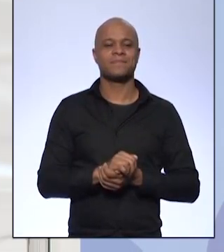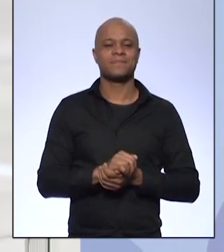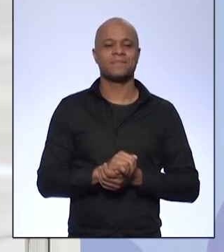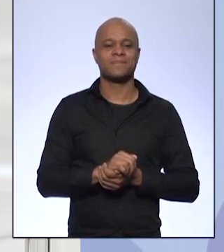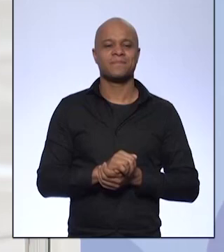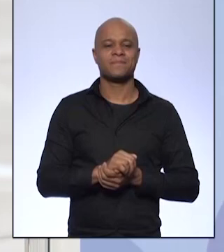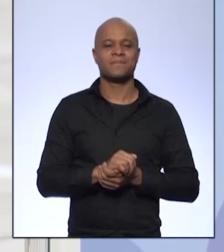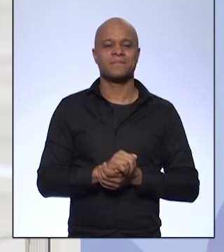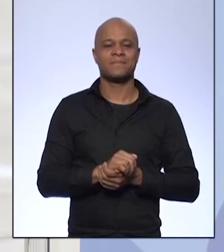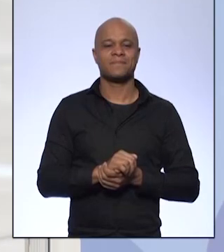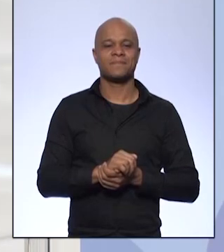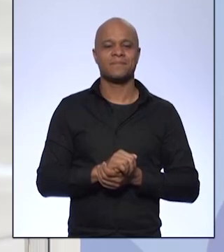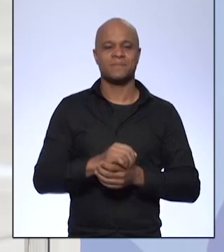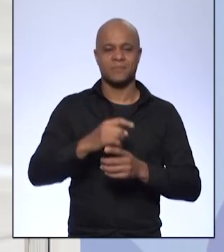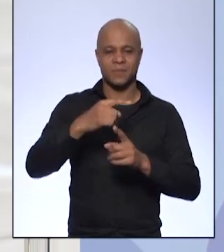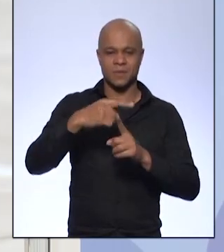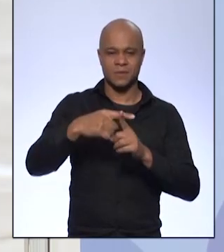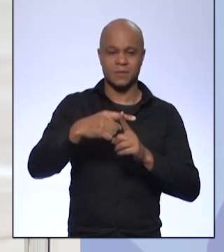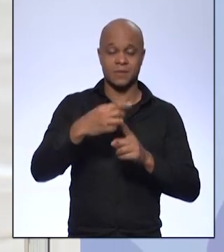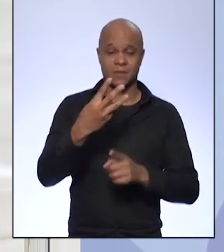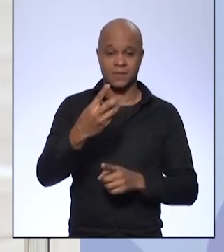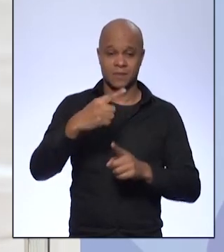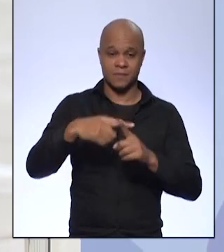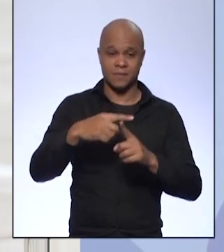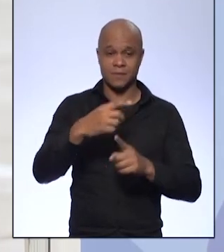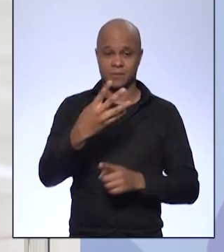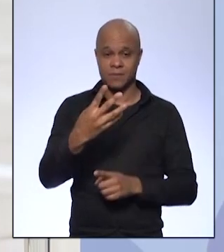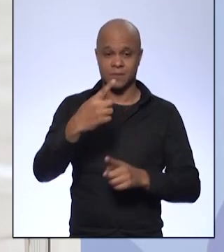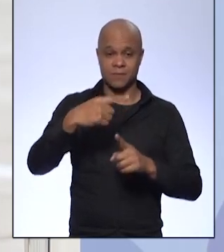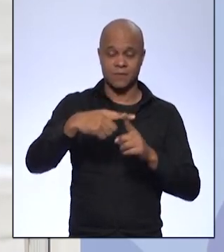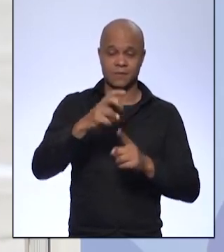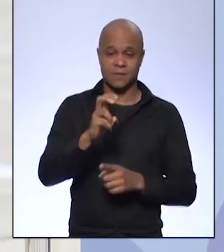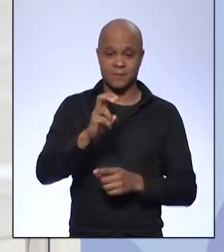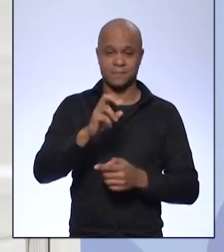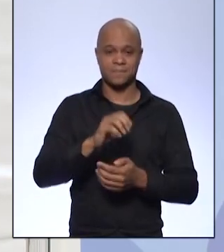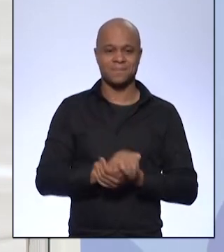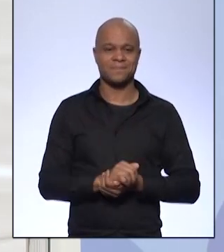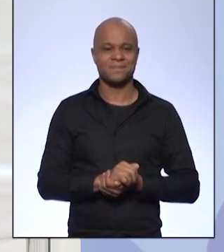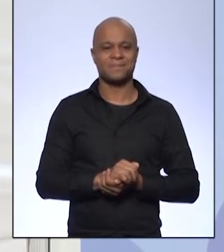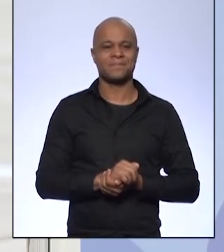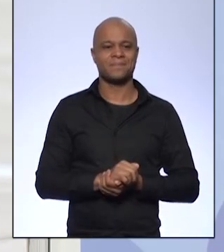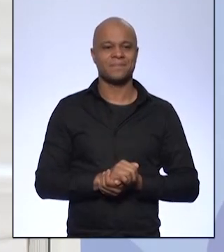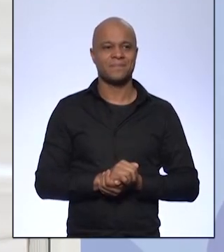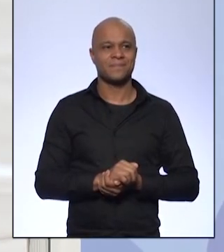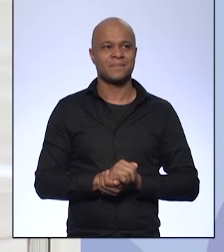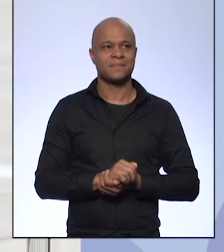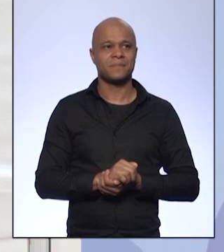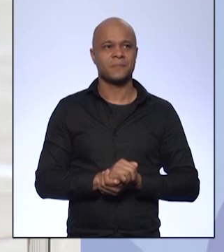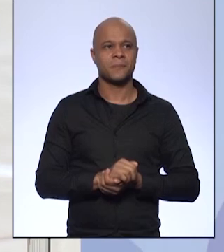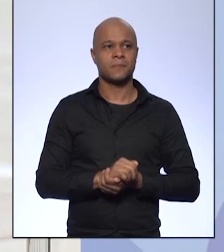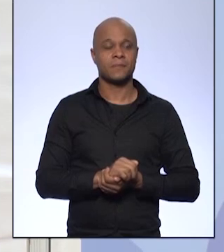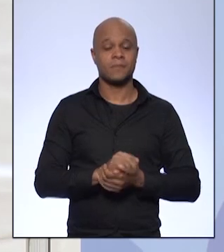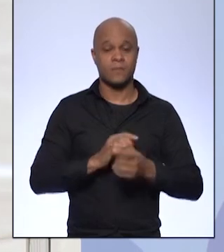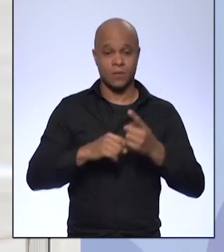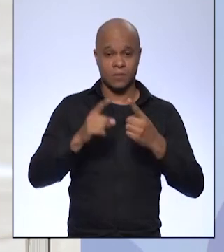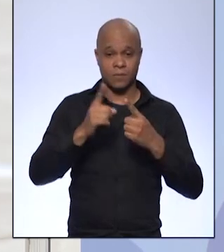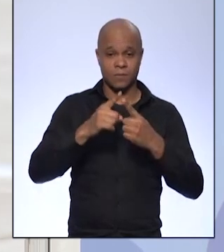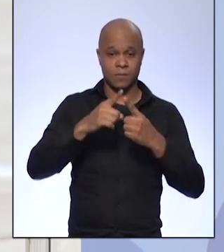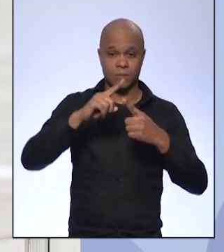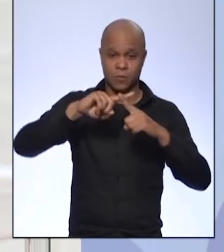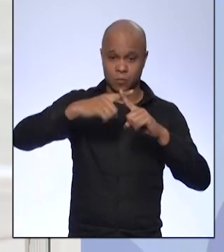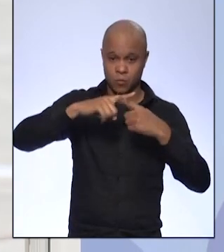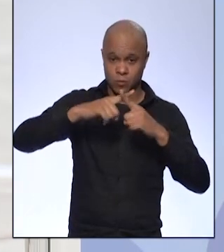E, por fim, o 3 vezes 4 vezes 5. Muito bem.